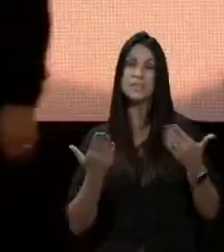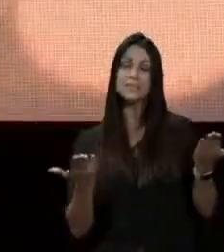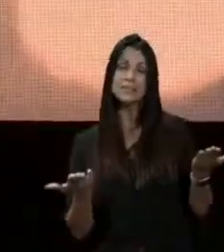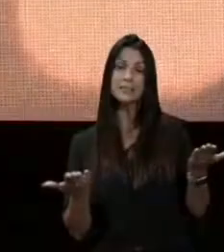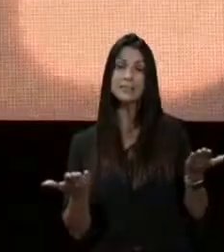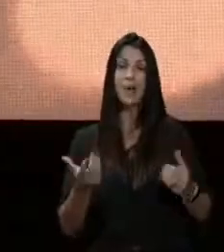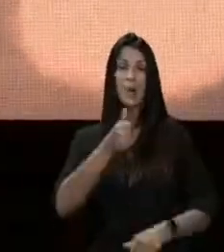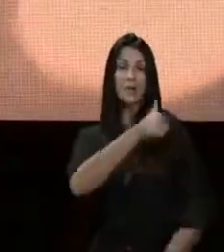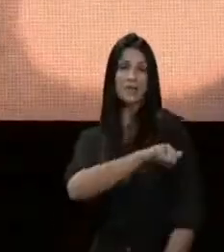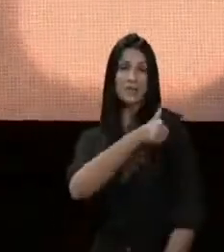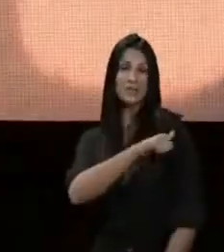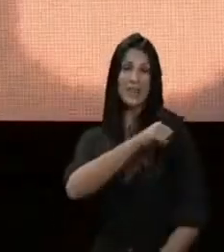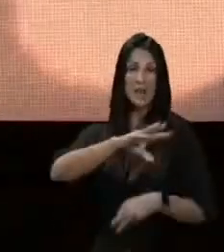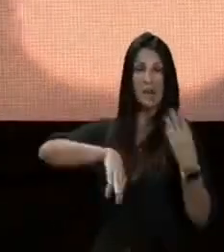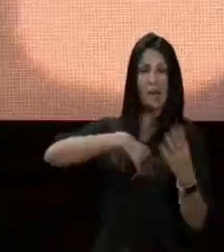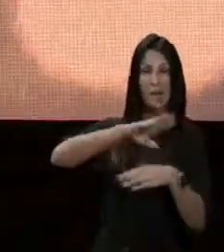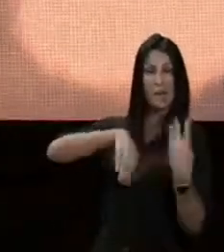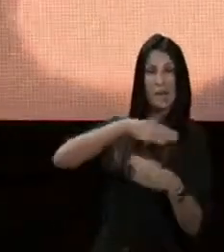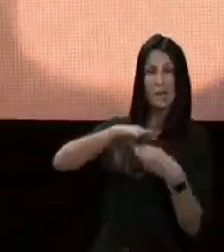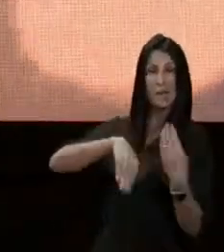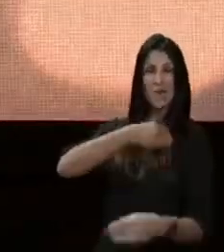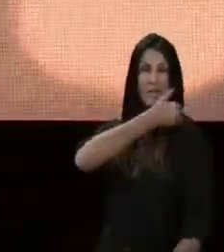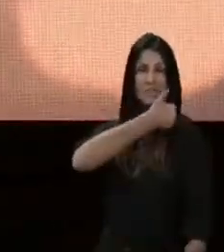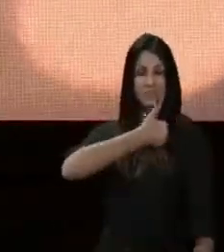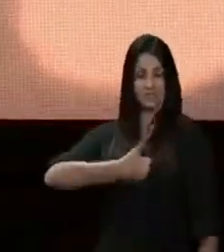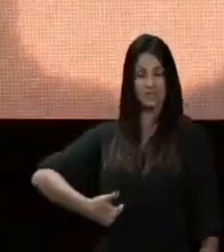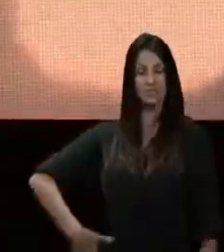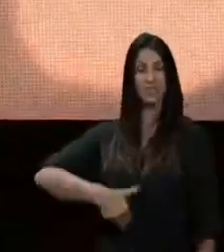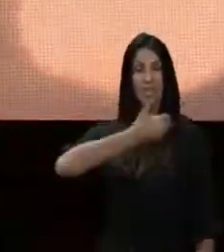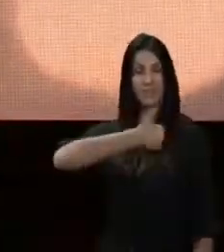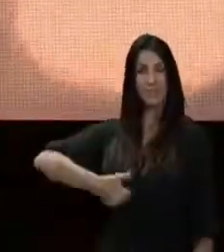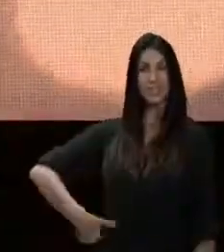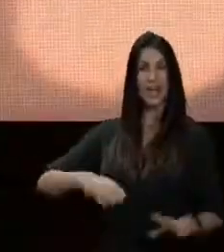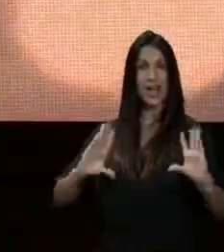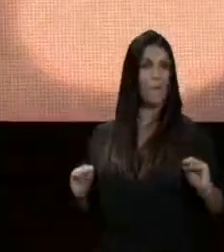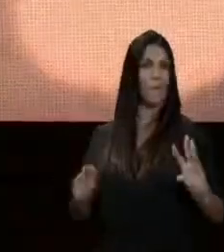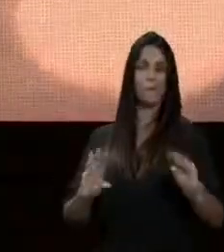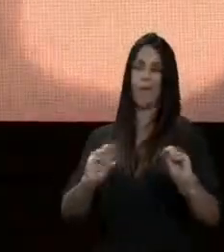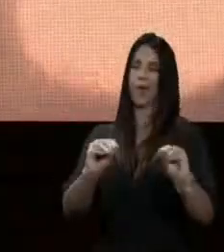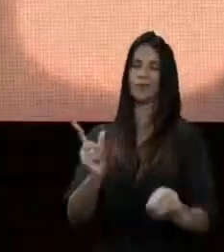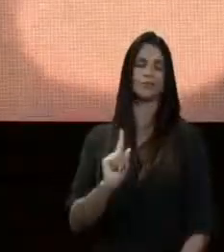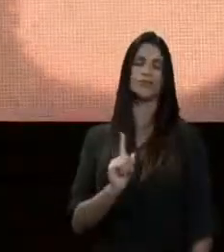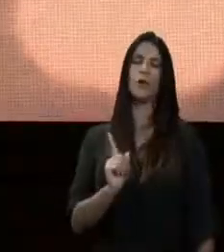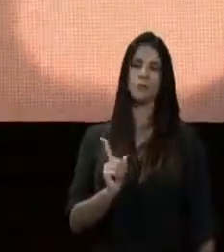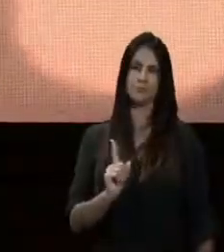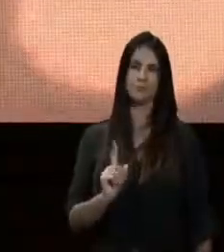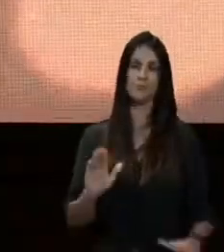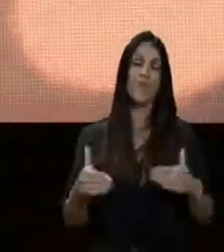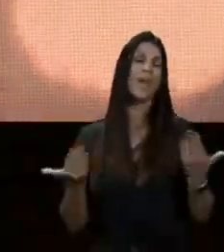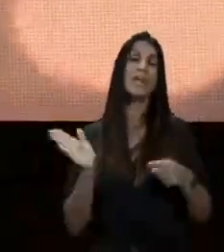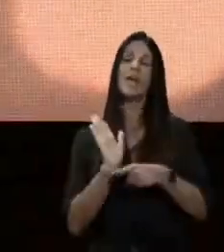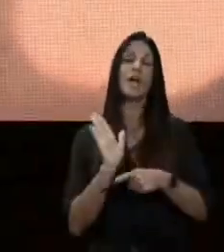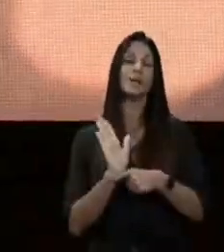interferir na crença da gente então a gente é parceiro do Estado mas não recebi um dinheiro quem mantém a